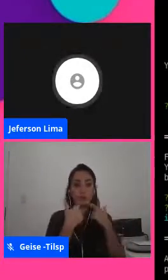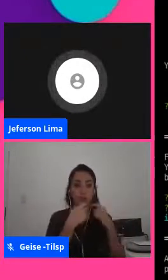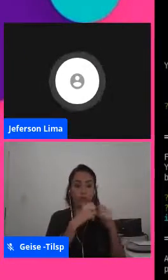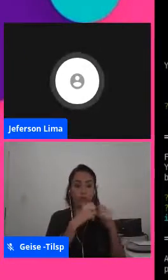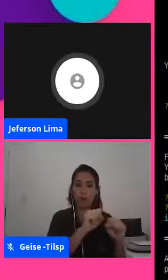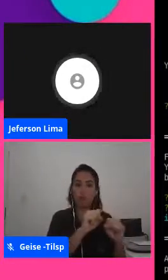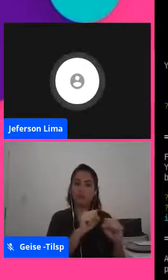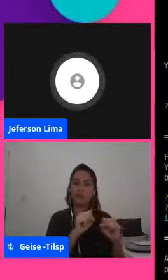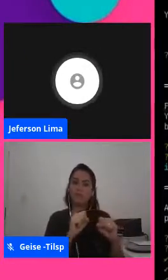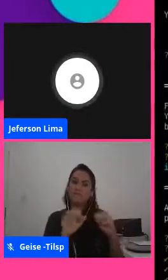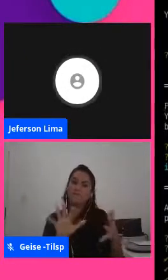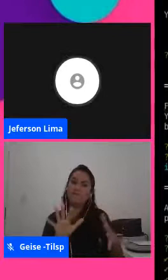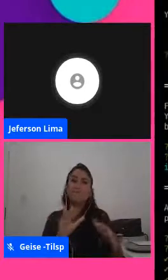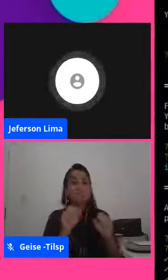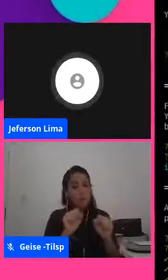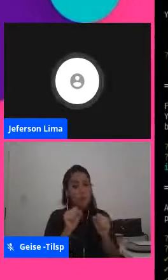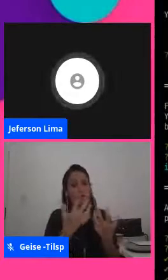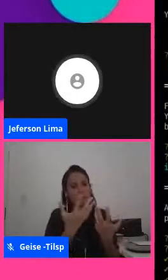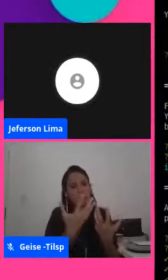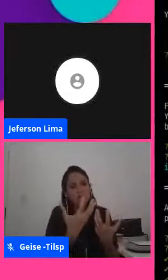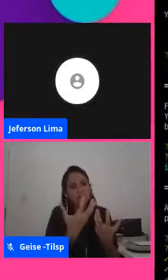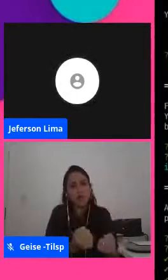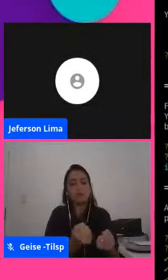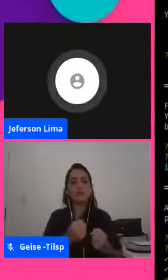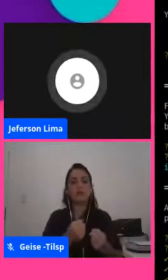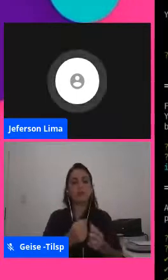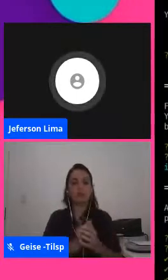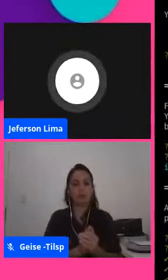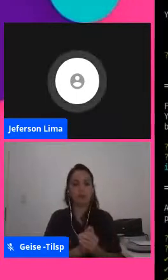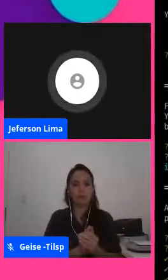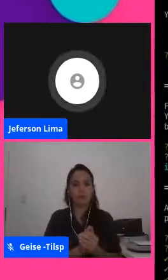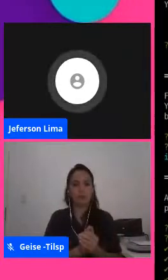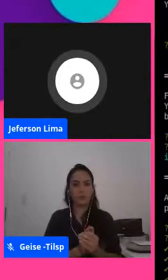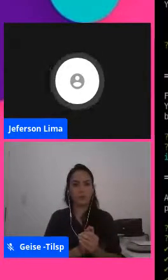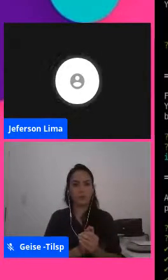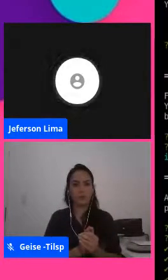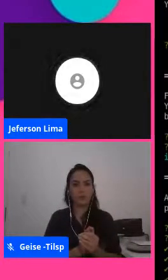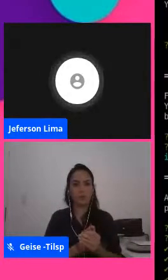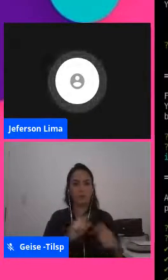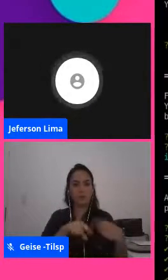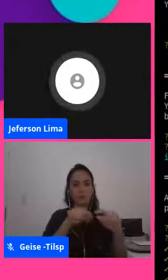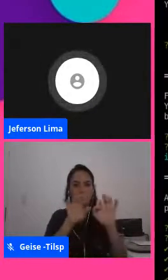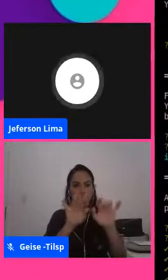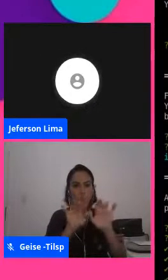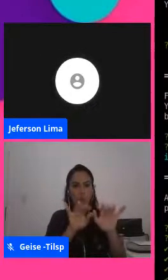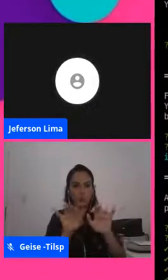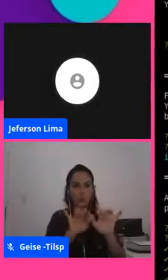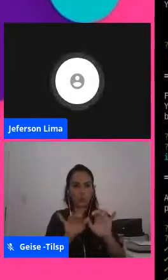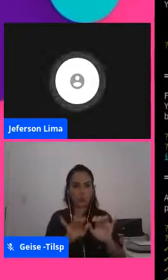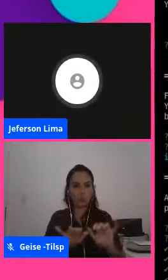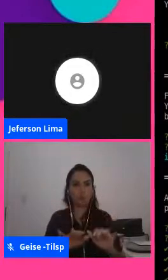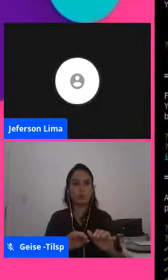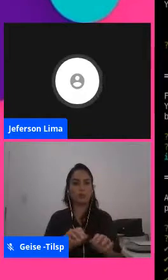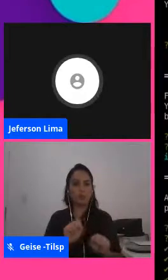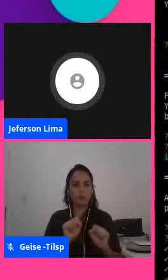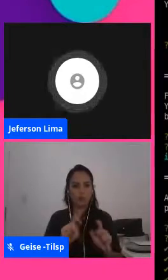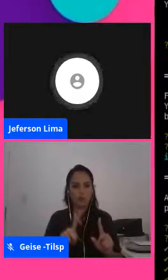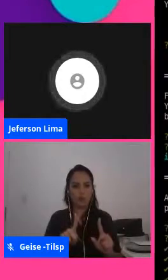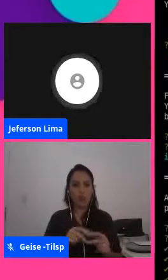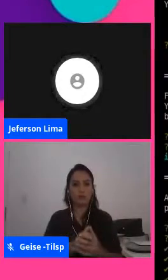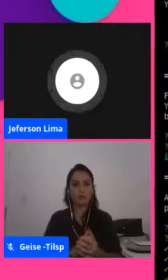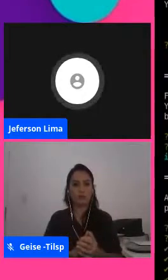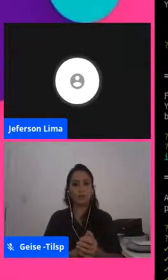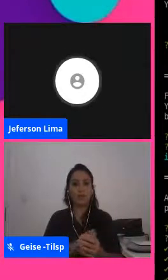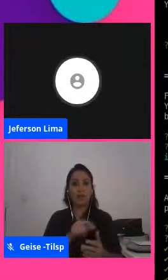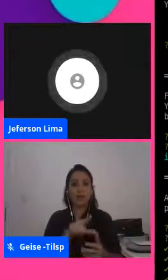assim, a gente vai aceitar porque é importante o nosso código estar organizadinho. Vai querer fazer lá o processo e aí a gente deixa aí. Certinho? Enquanto ele